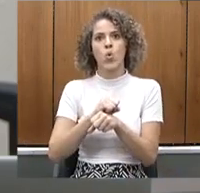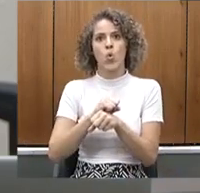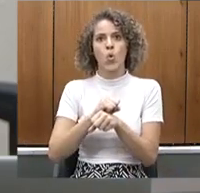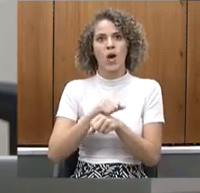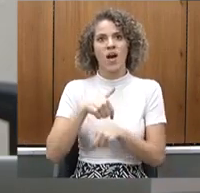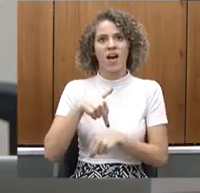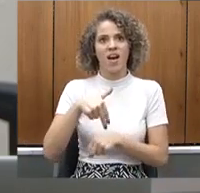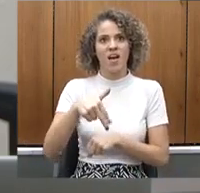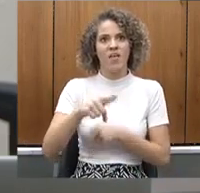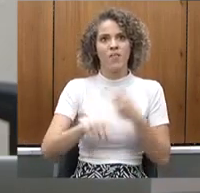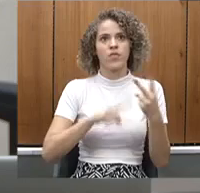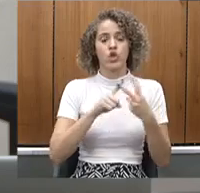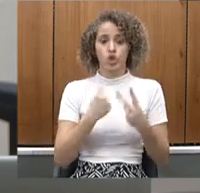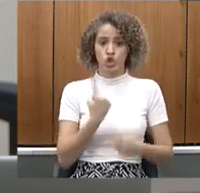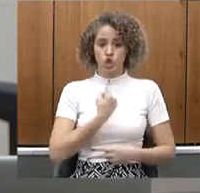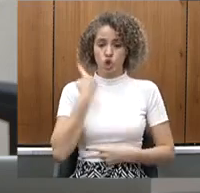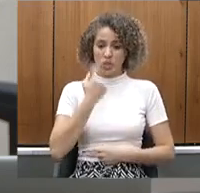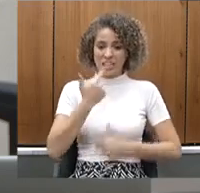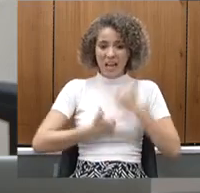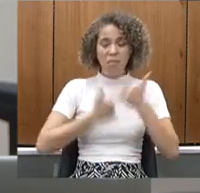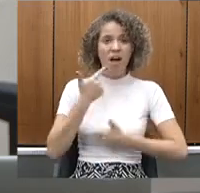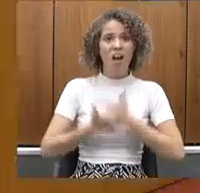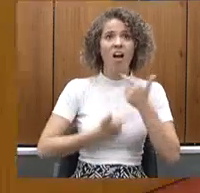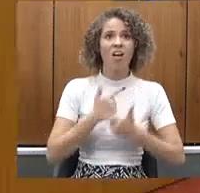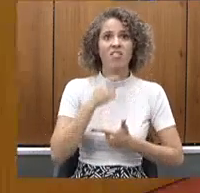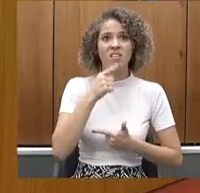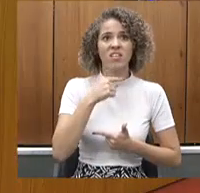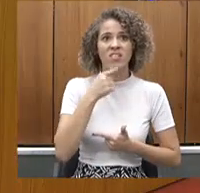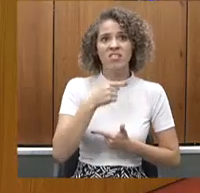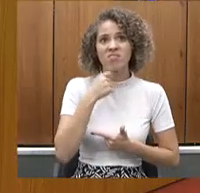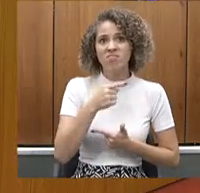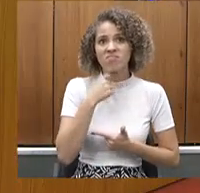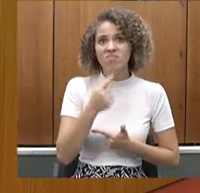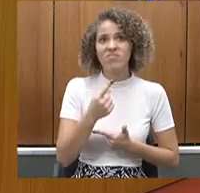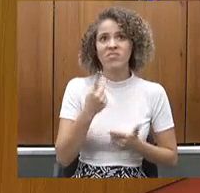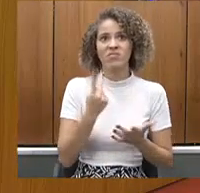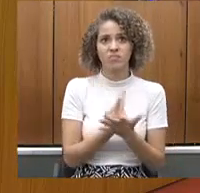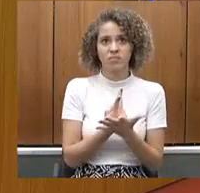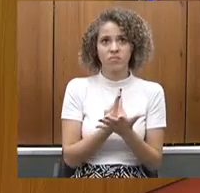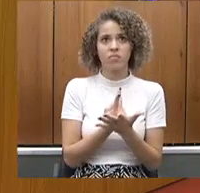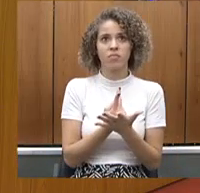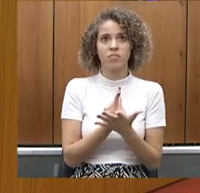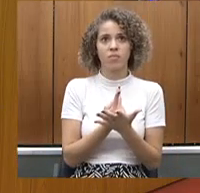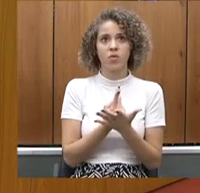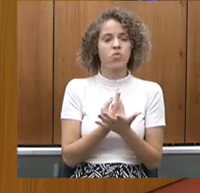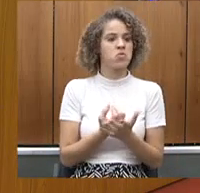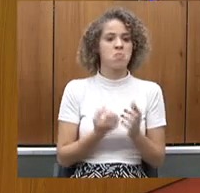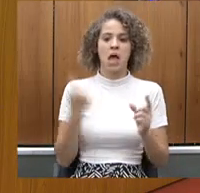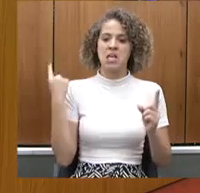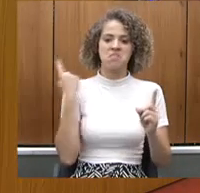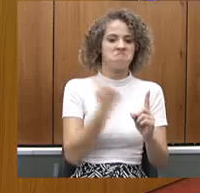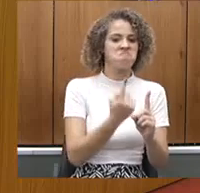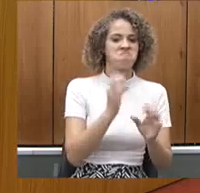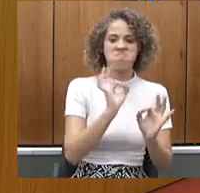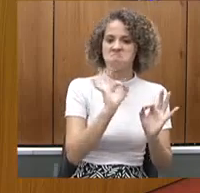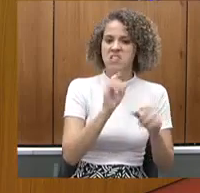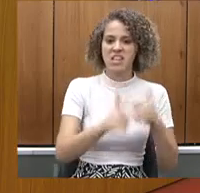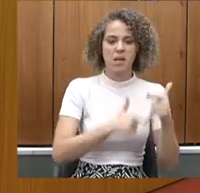policial sozinho em aglomerado com a mãe que a viatura estava a caminho para reforço mas não apareceu